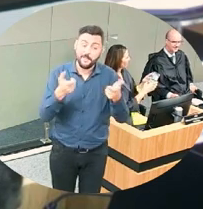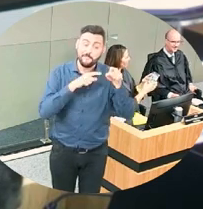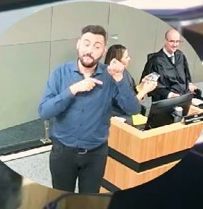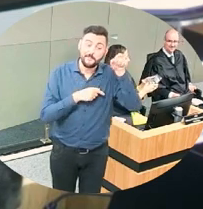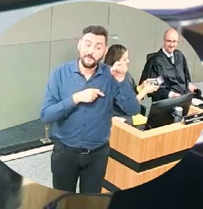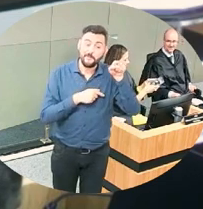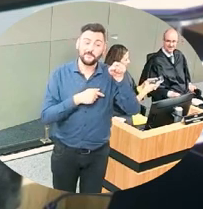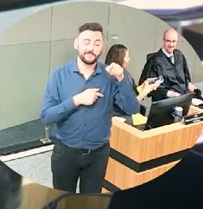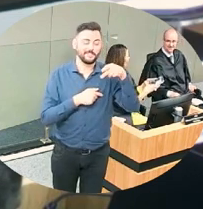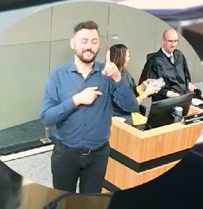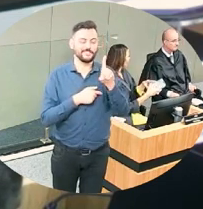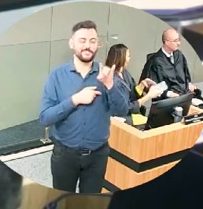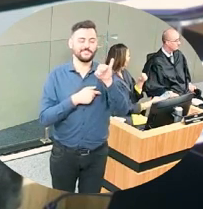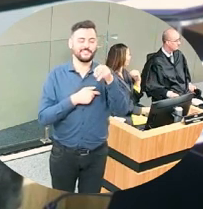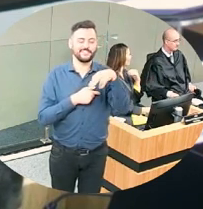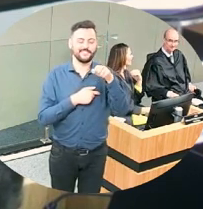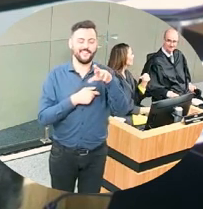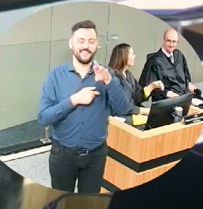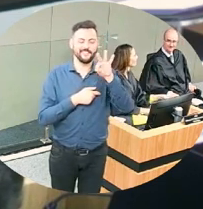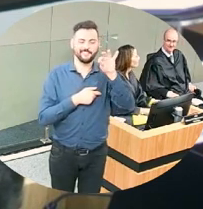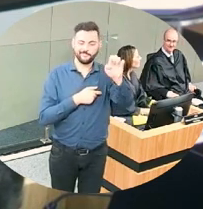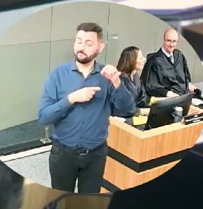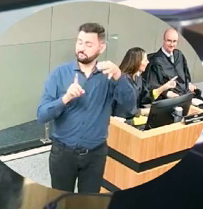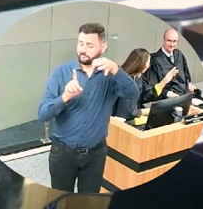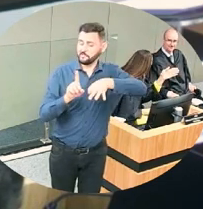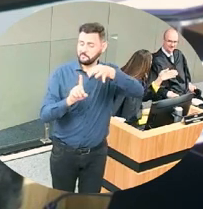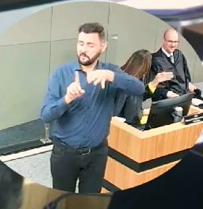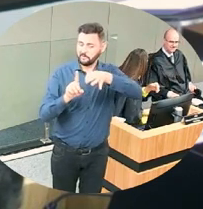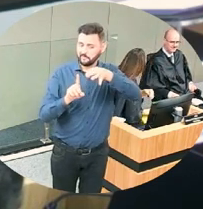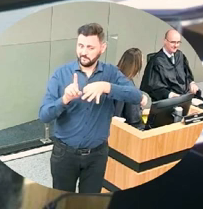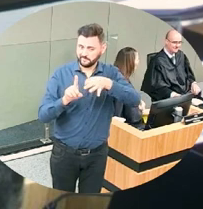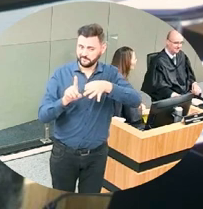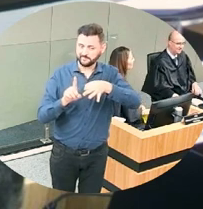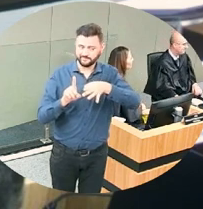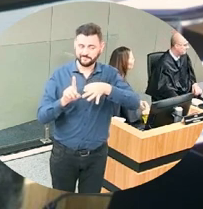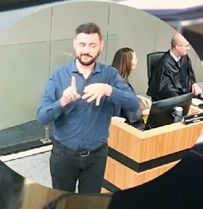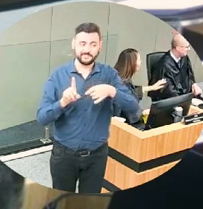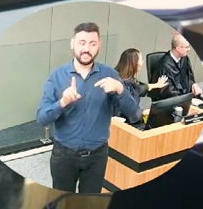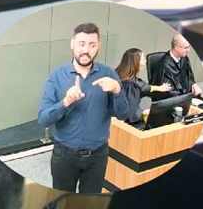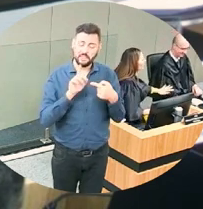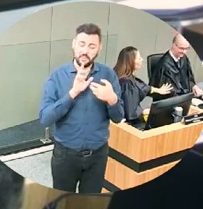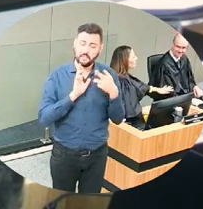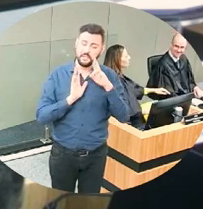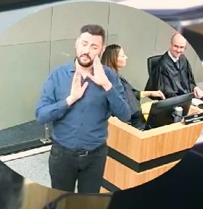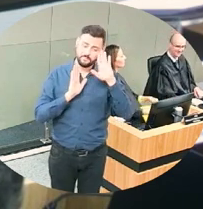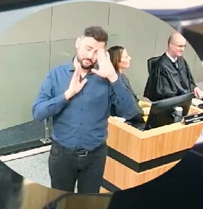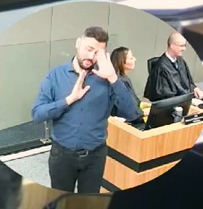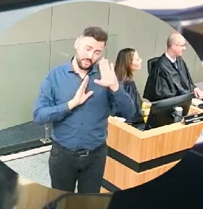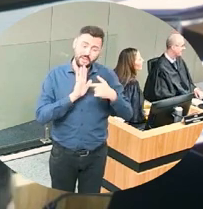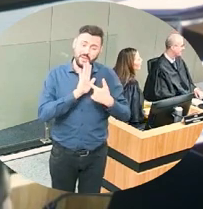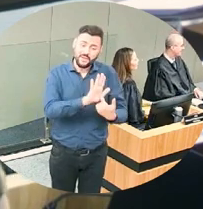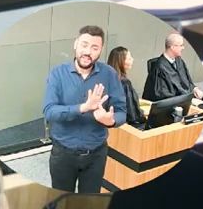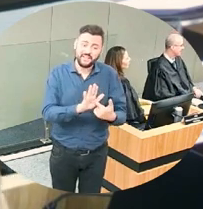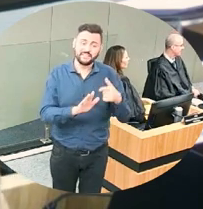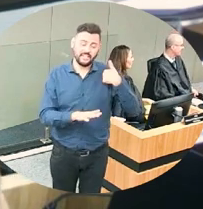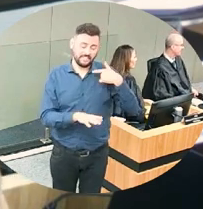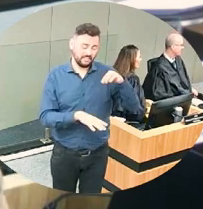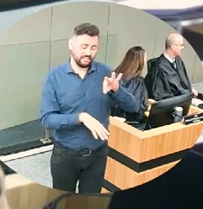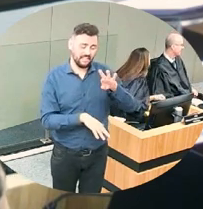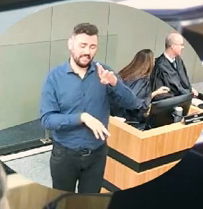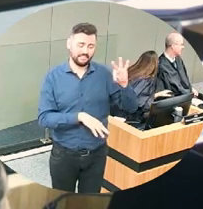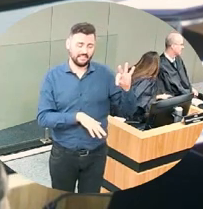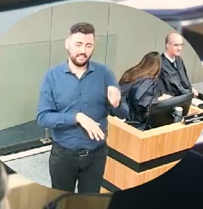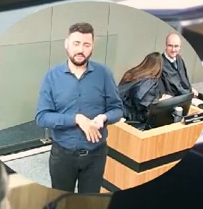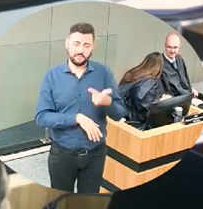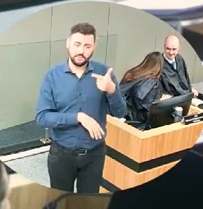Senhor Dinar Desembargador Dinar Francisco Machado neste ato representando presidente do Tribunal de Justiça